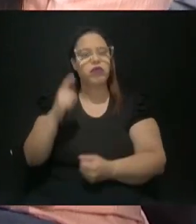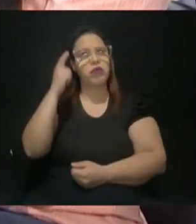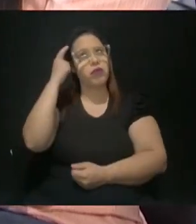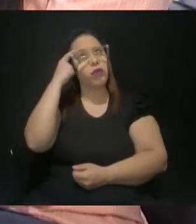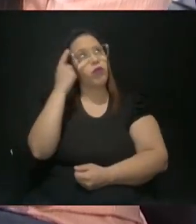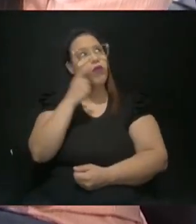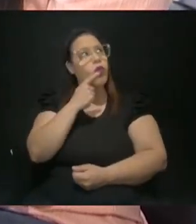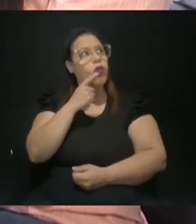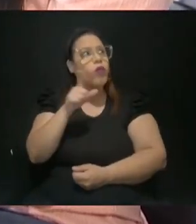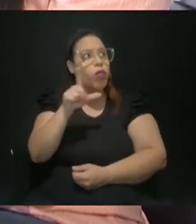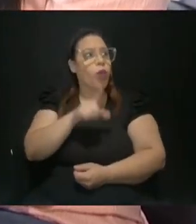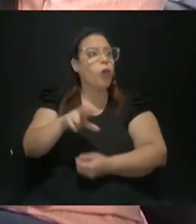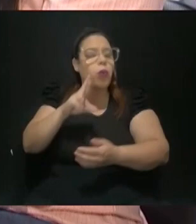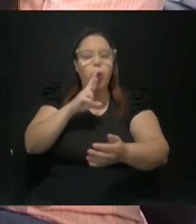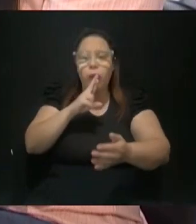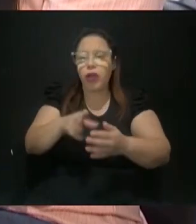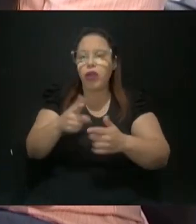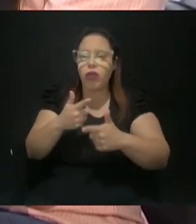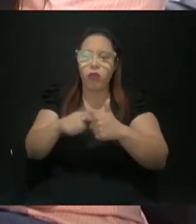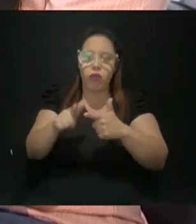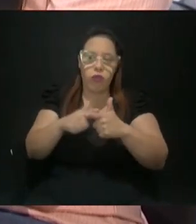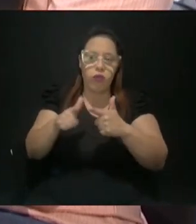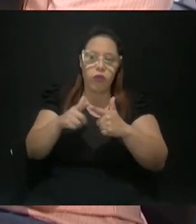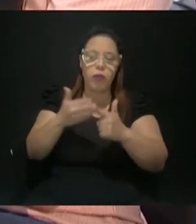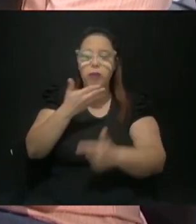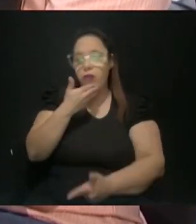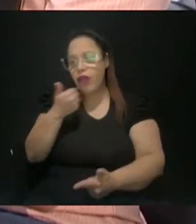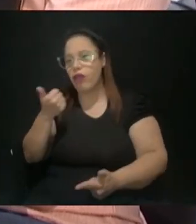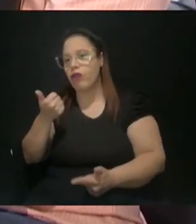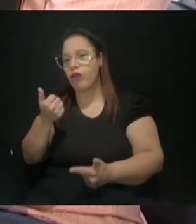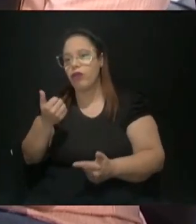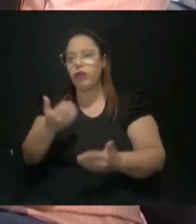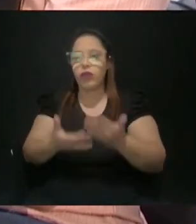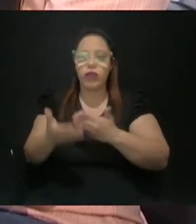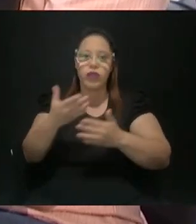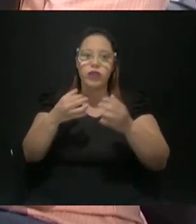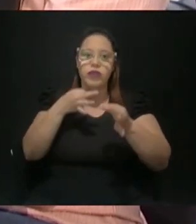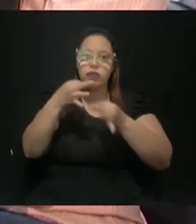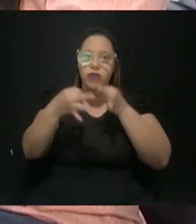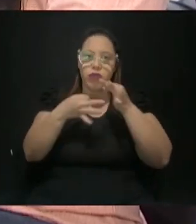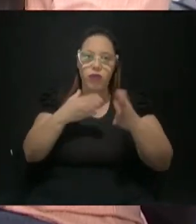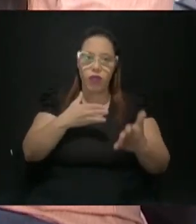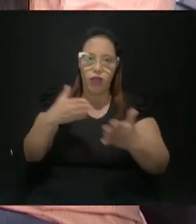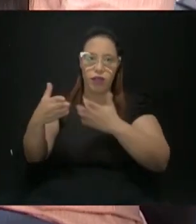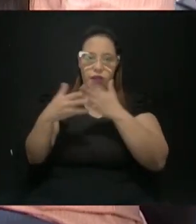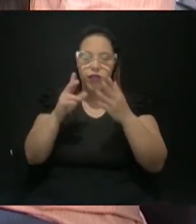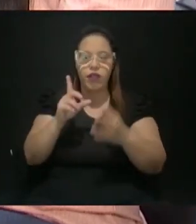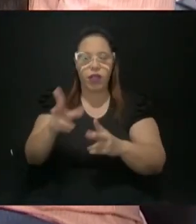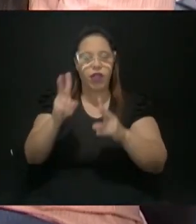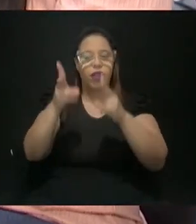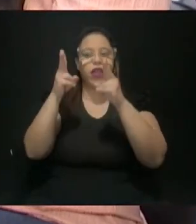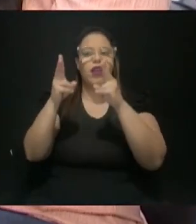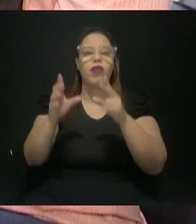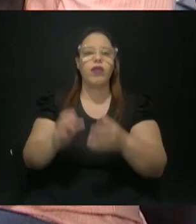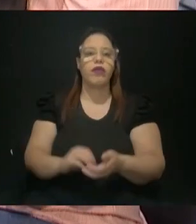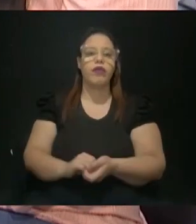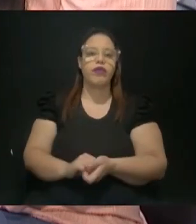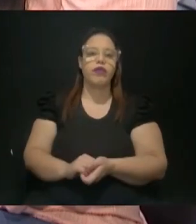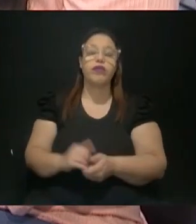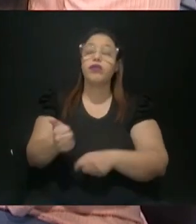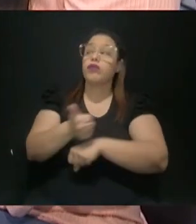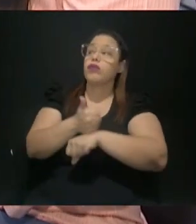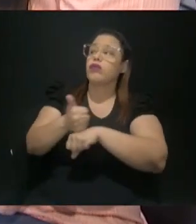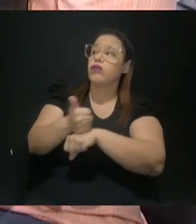solucionar problemas, trazer melhorias, sugestões e manter o sistema sempre funcionando. Dessa profissão, qual é o